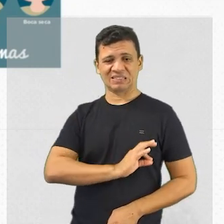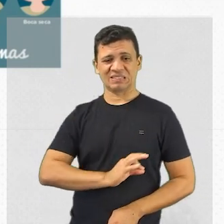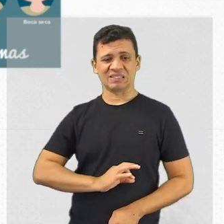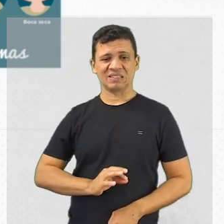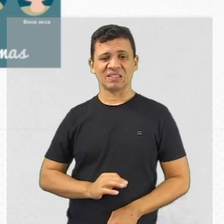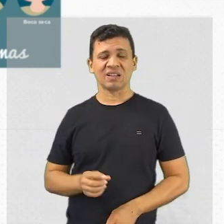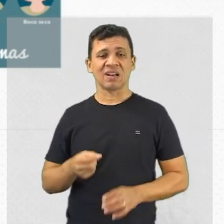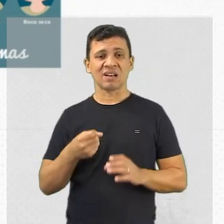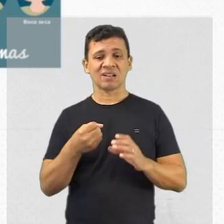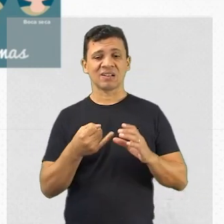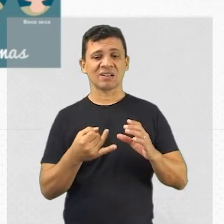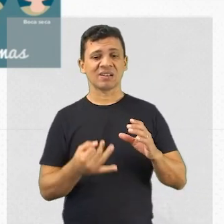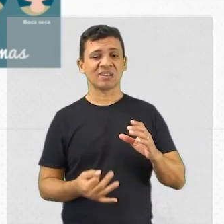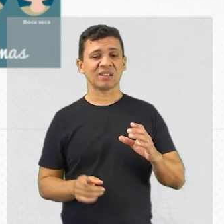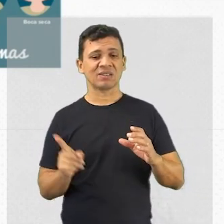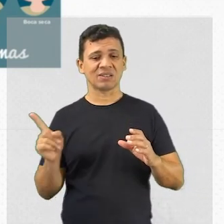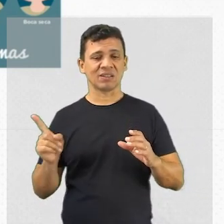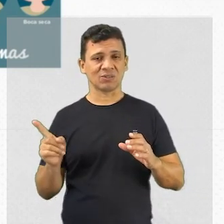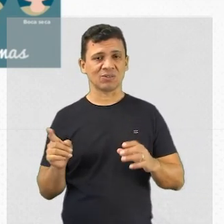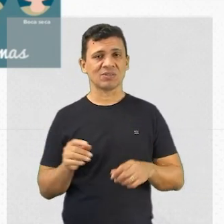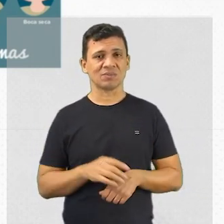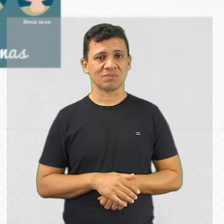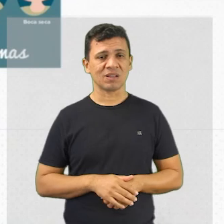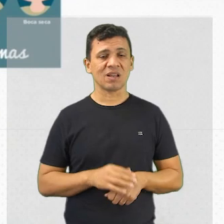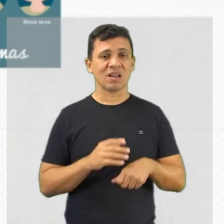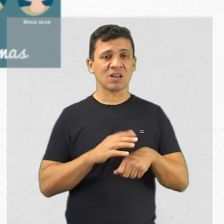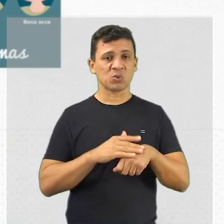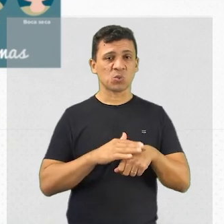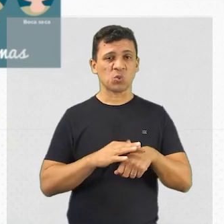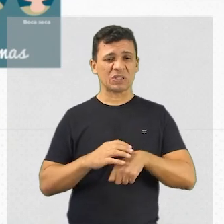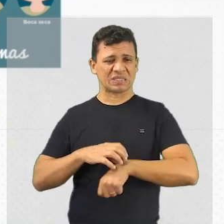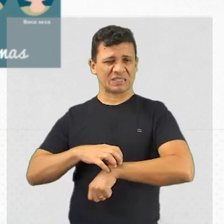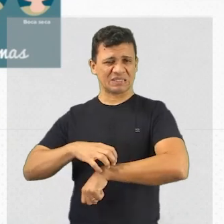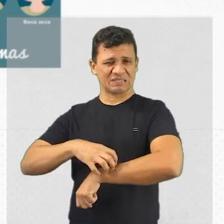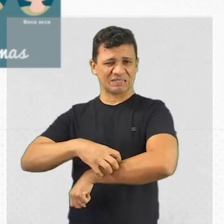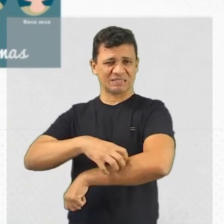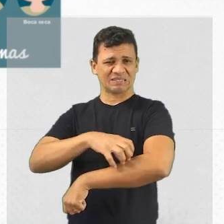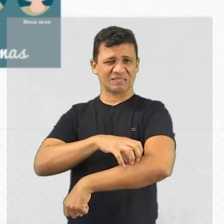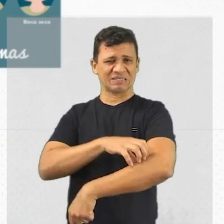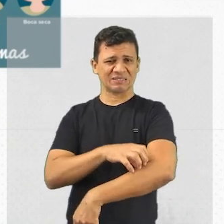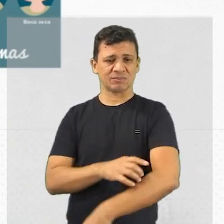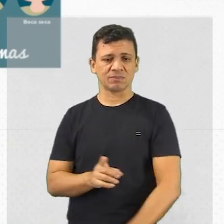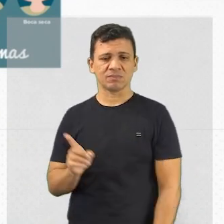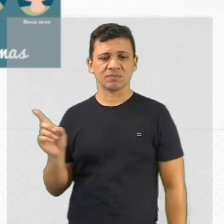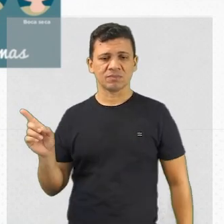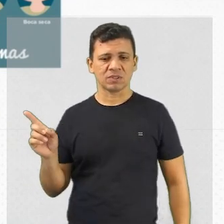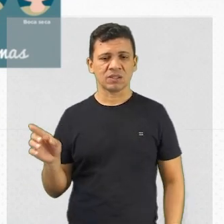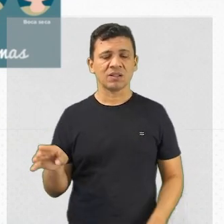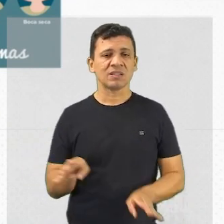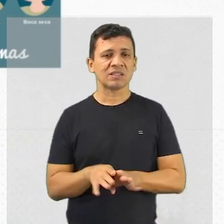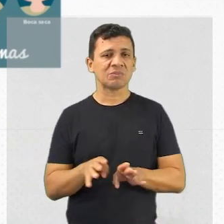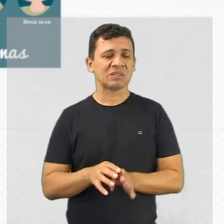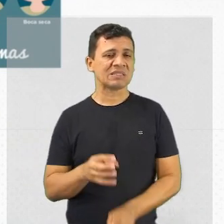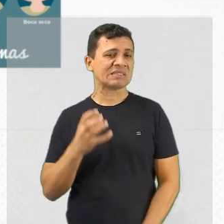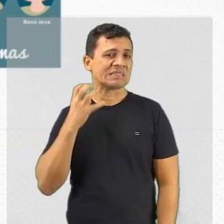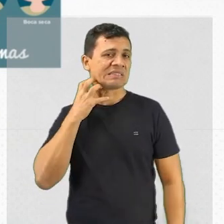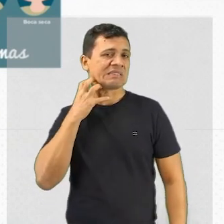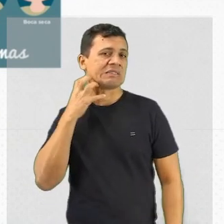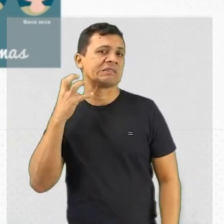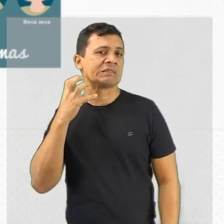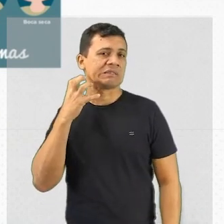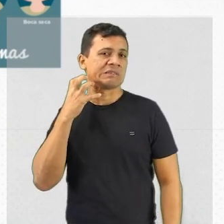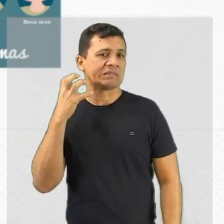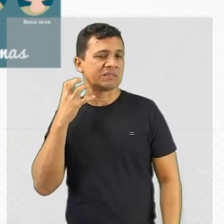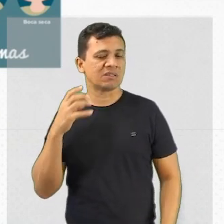de características do sarampo, dessa doença viral do sarampo. E aí a gente tem, então, a cachumba, né, a cachumba